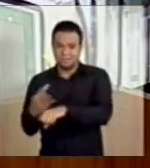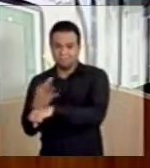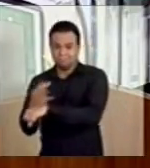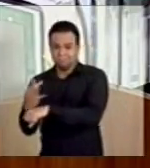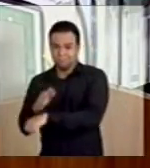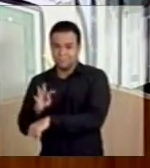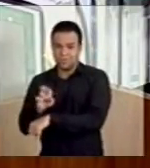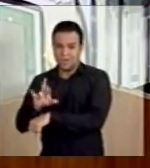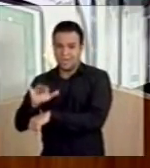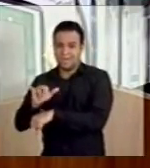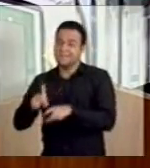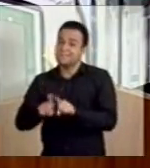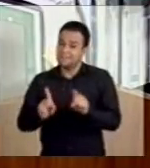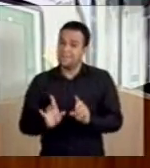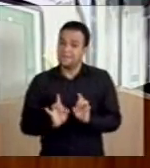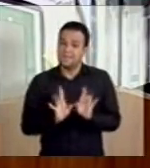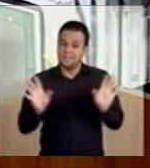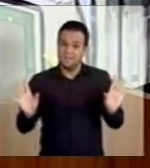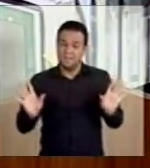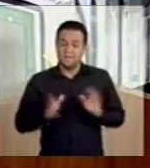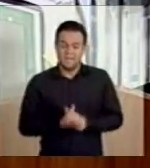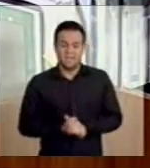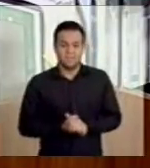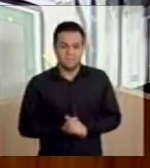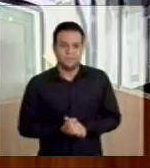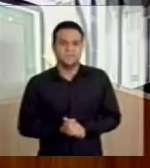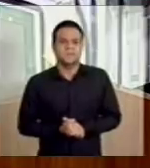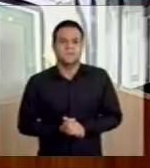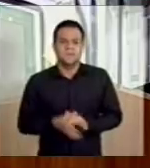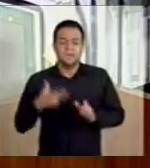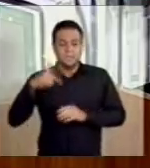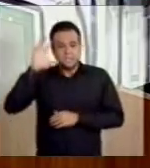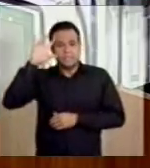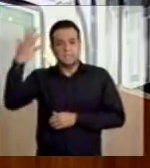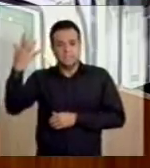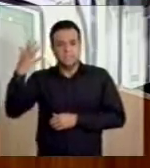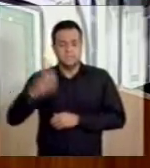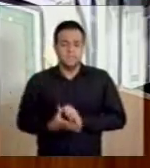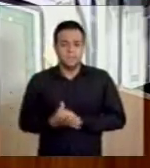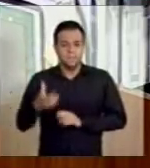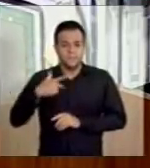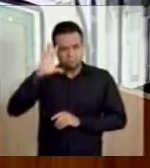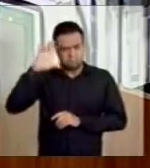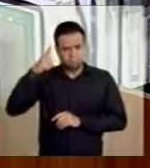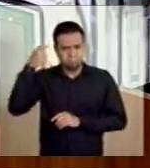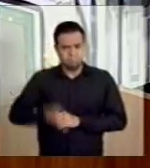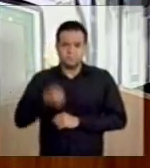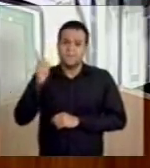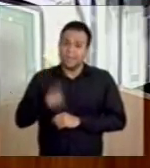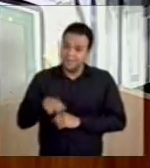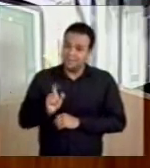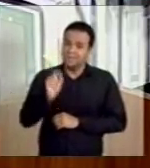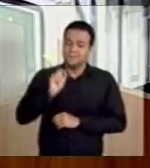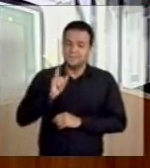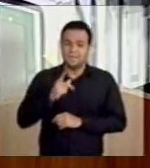e da liberdade. E esta decisão, senhora presidente, esta decisão que torna efetivo o